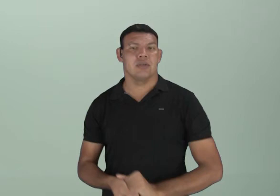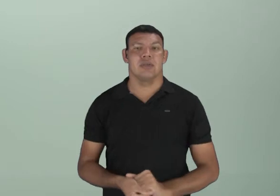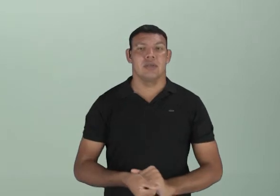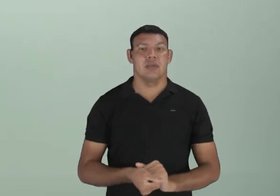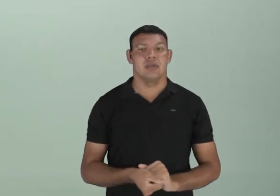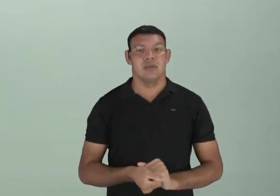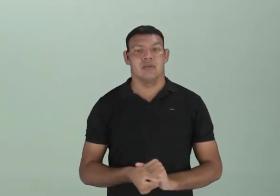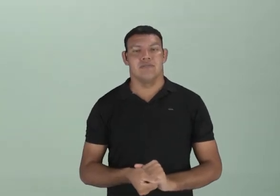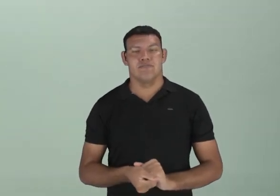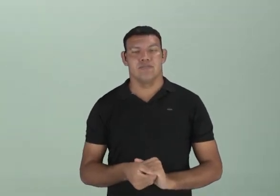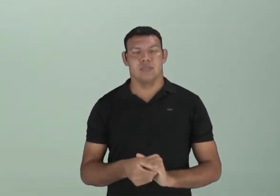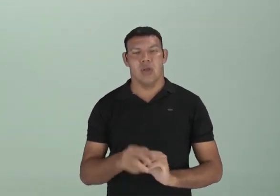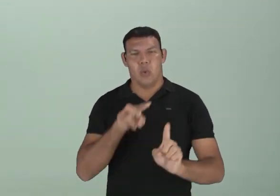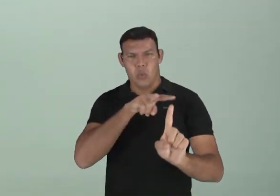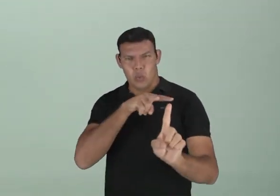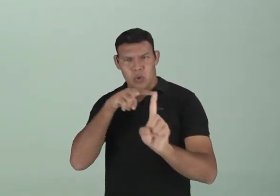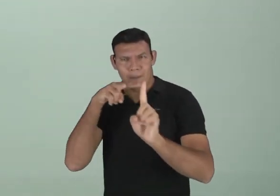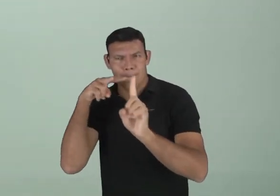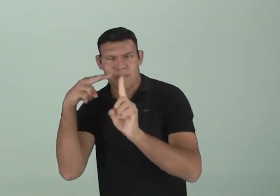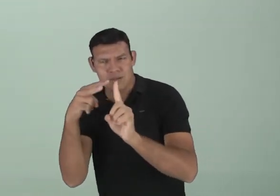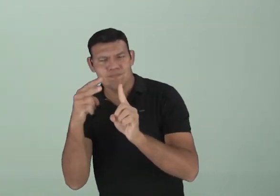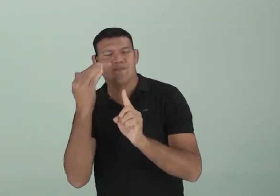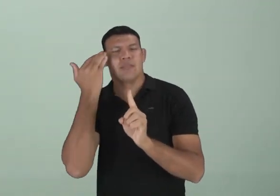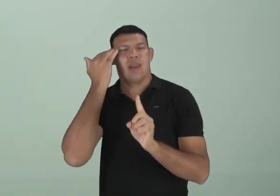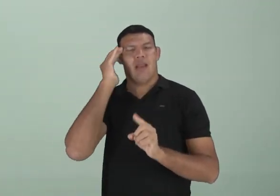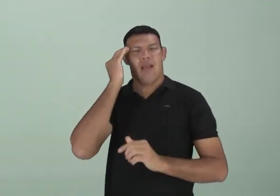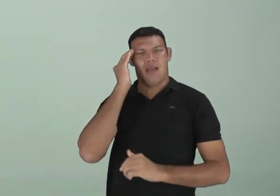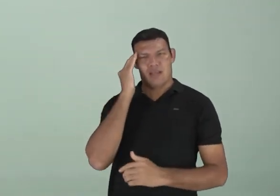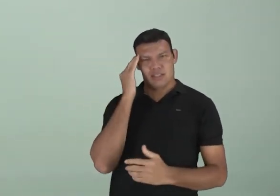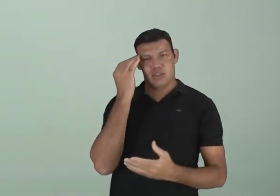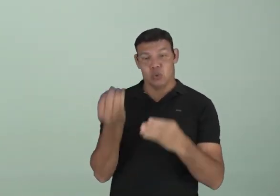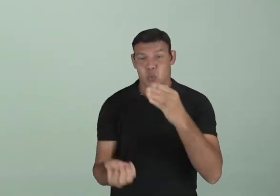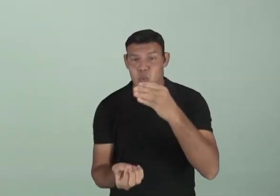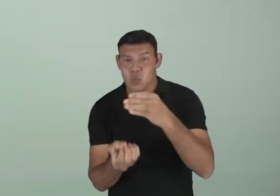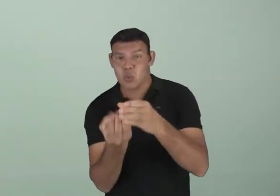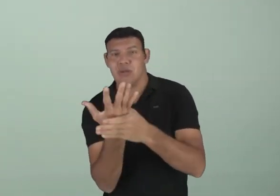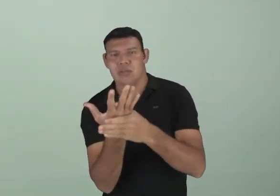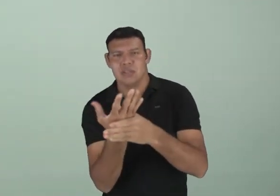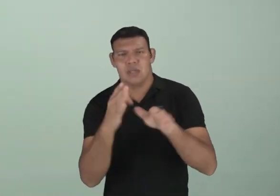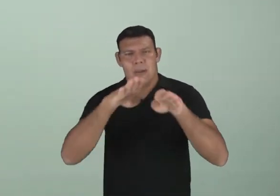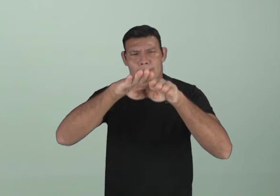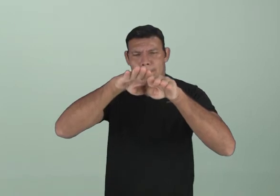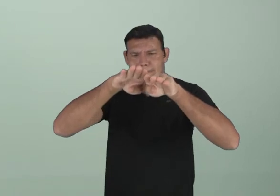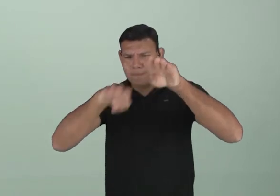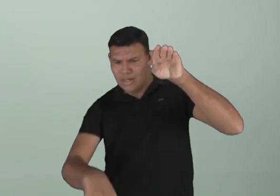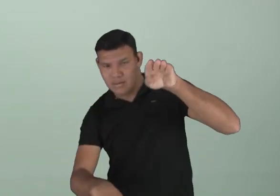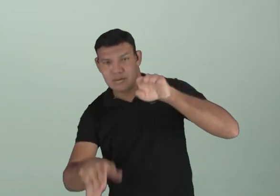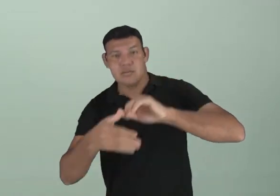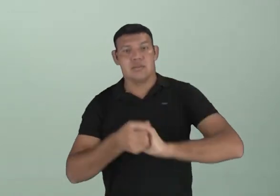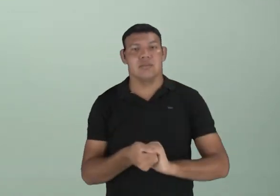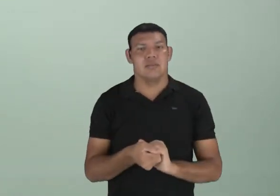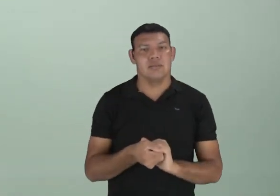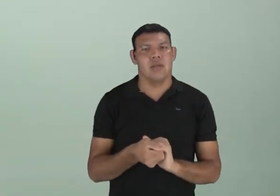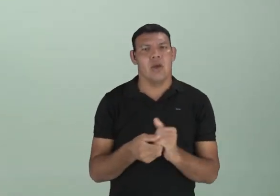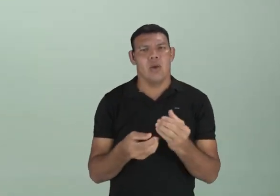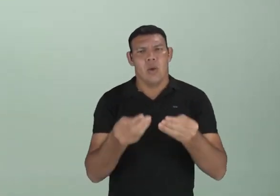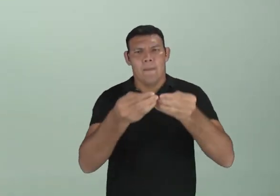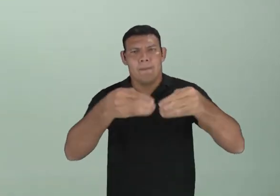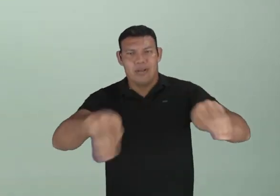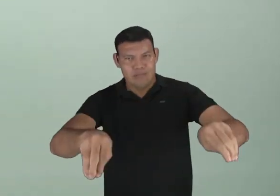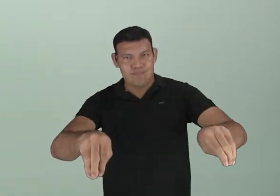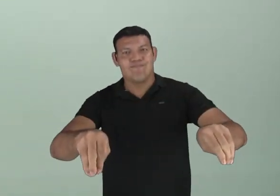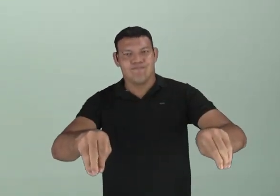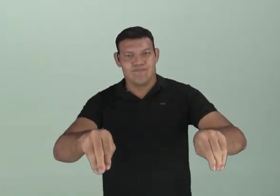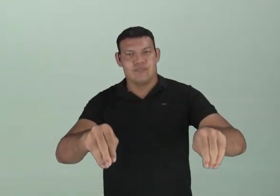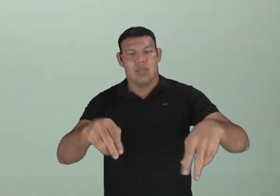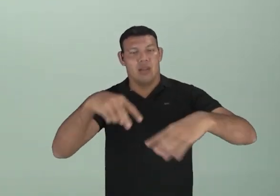necessário visualizar, compreender qual a origem de tanta desigualdade social, quais as causas de